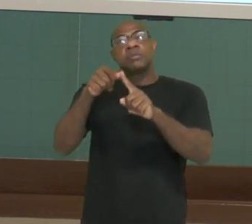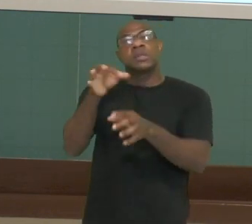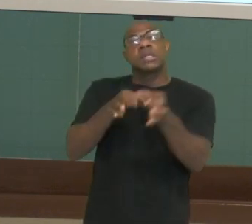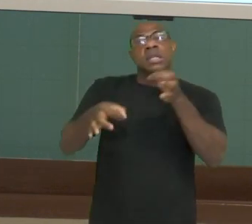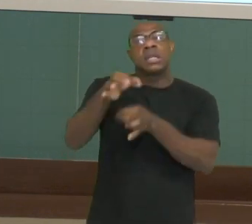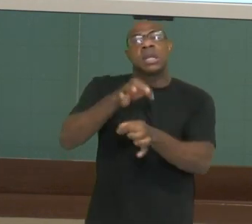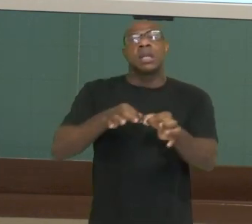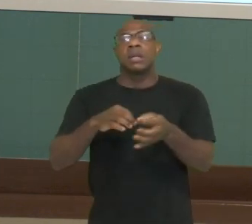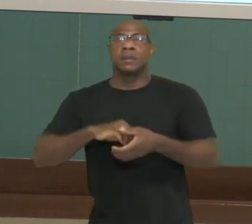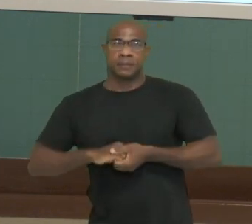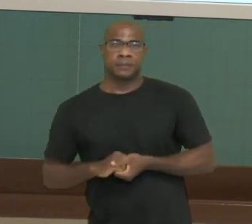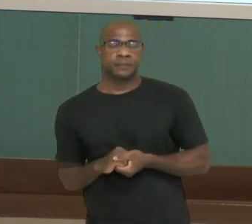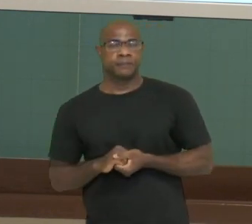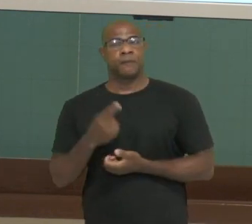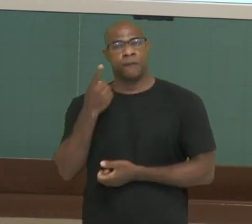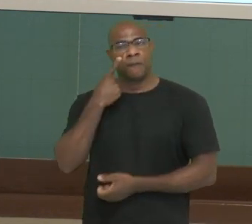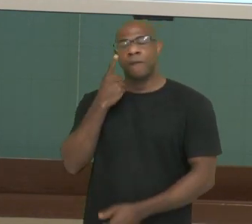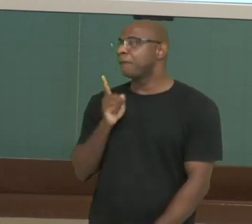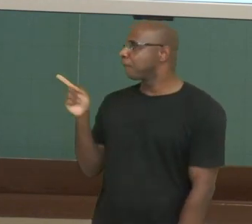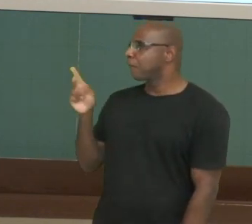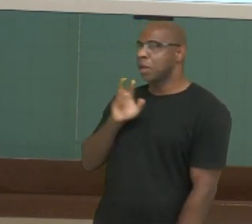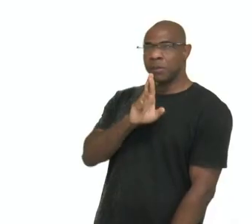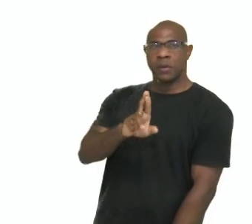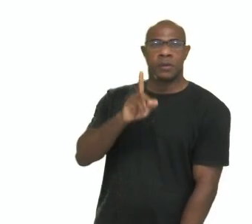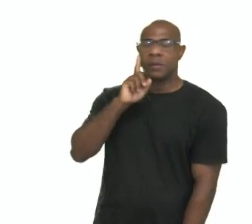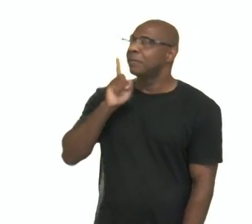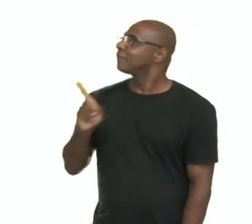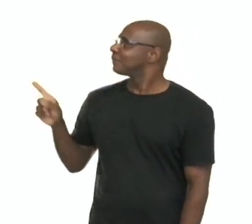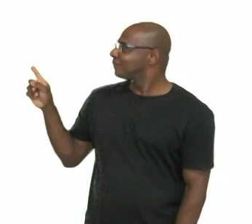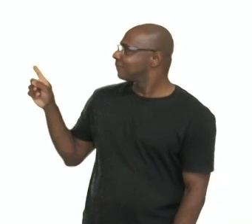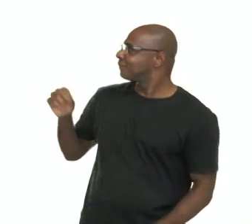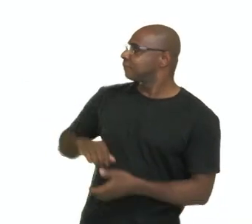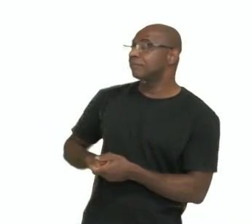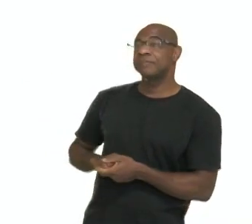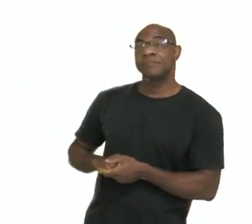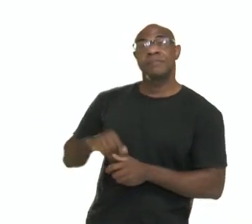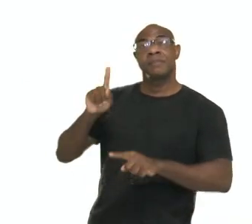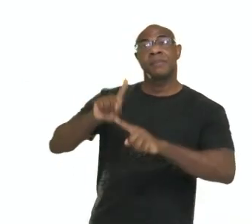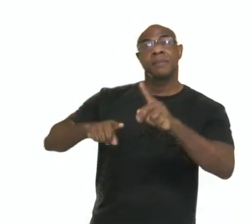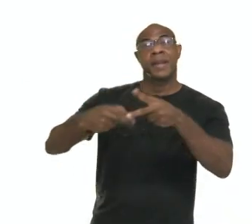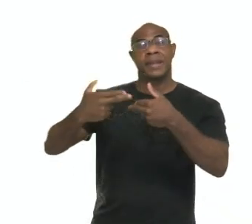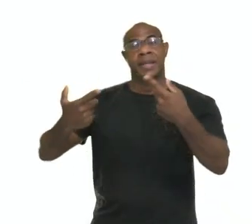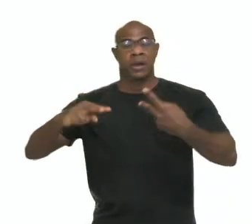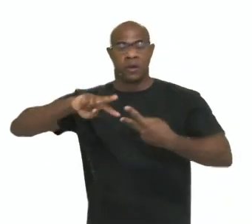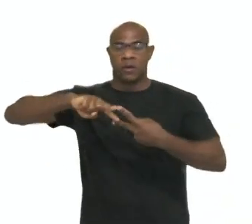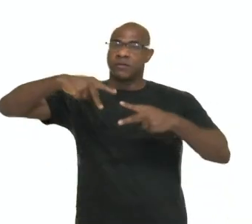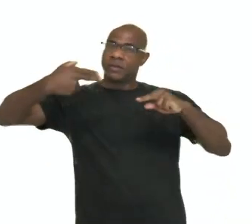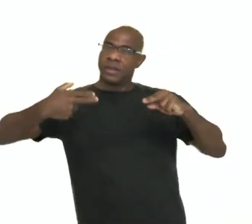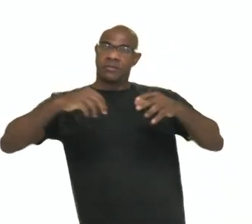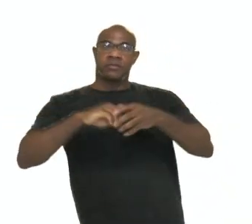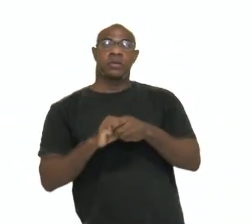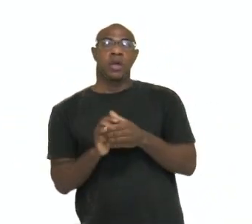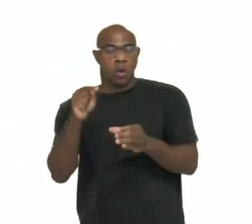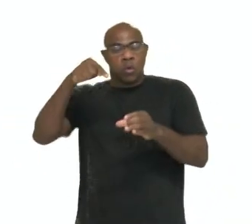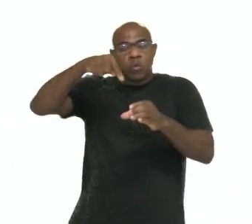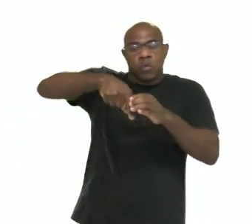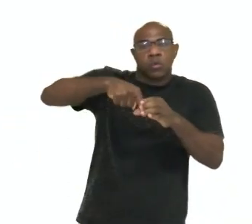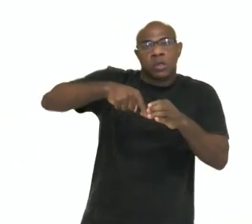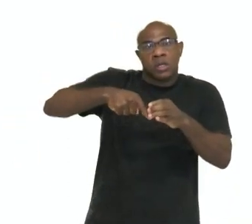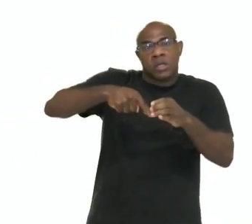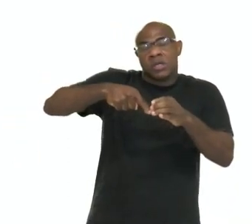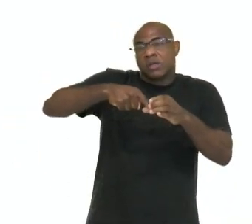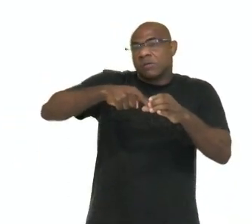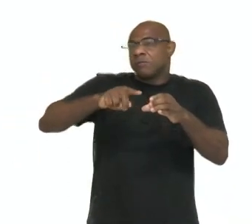células? Vamos à resposta? É o material genético. Em um núcleo individualizado nas